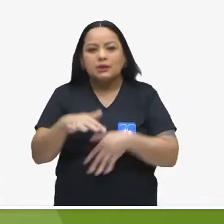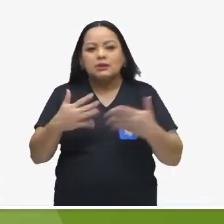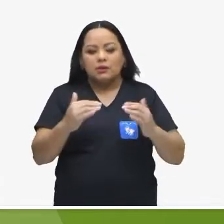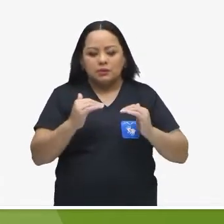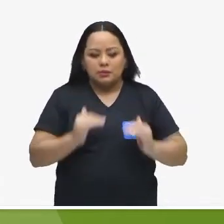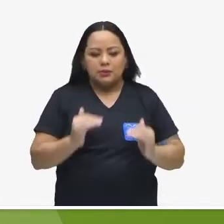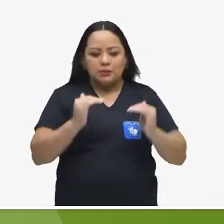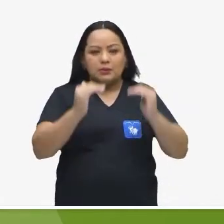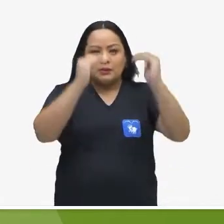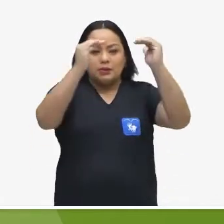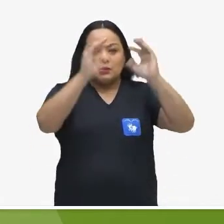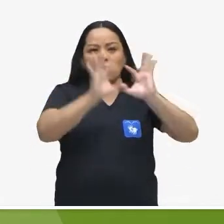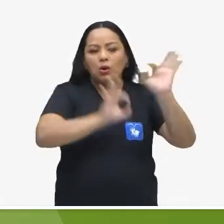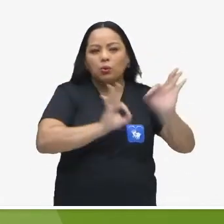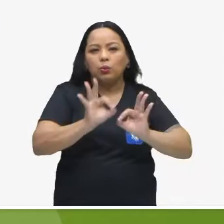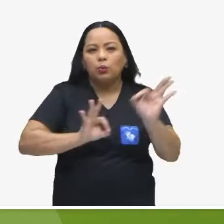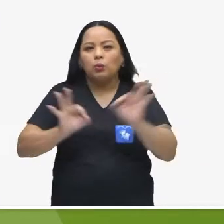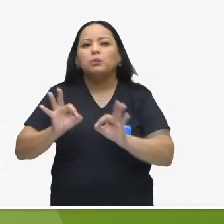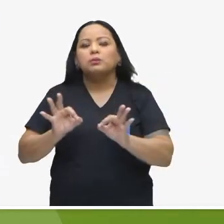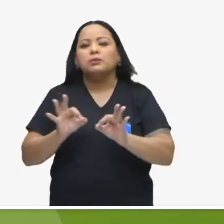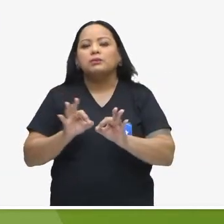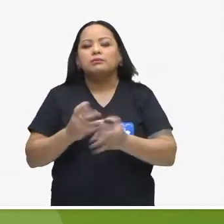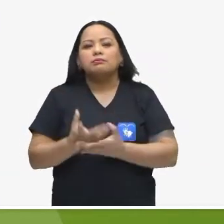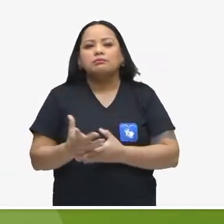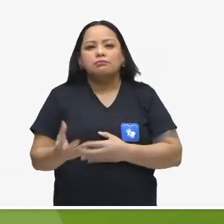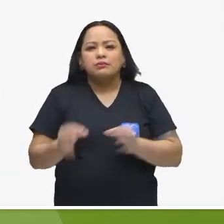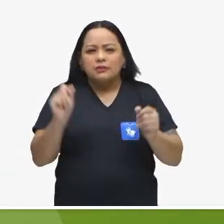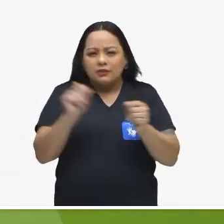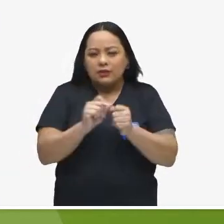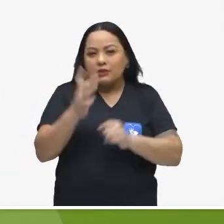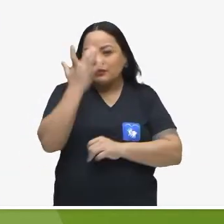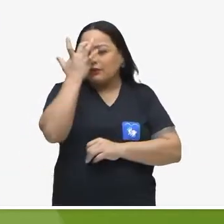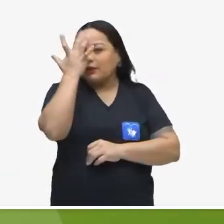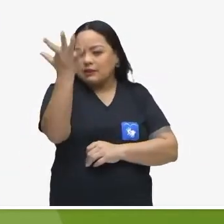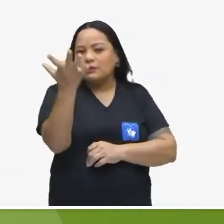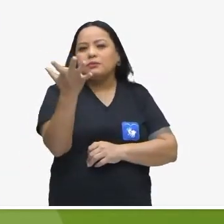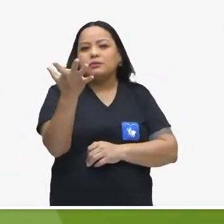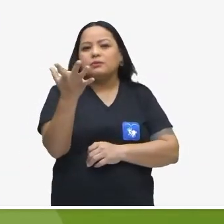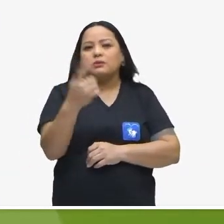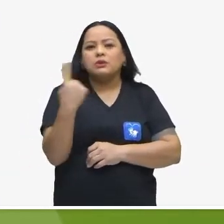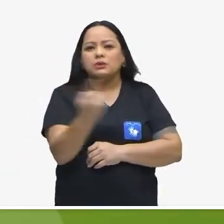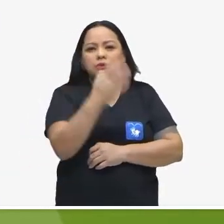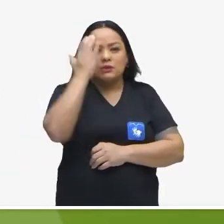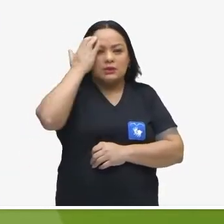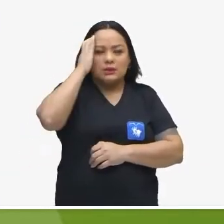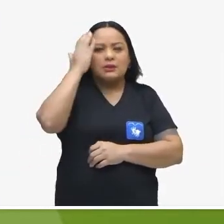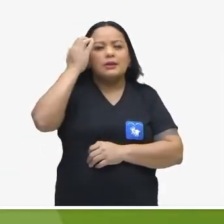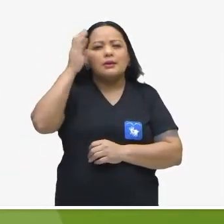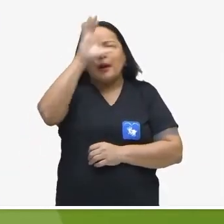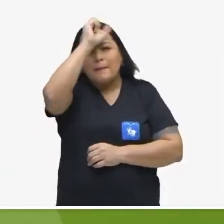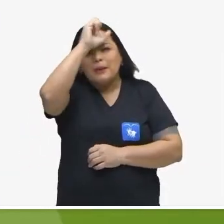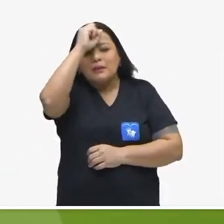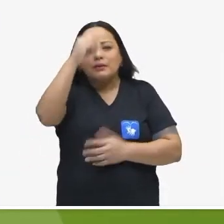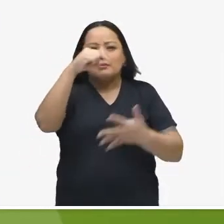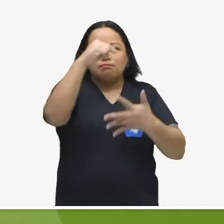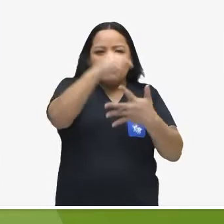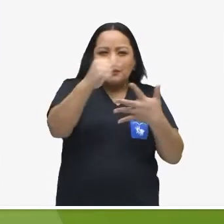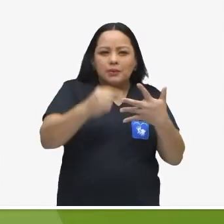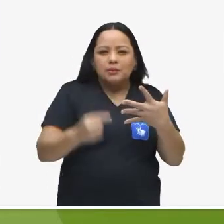de organização que se torna mais fácil para que a gente aprenda um pouquinho de cada